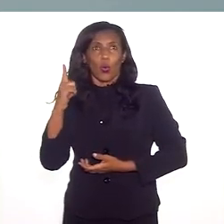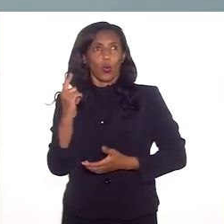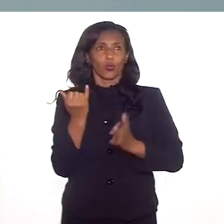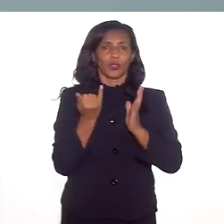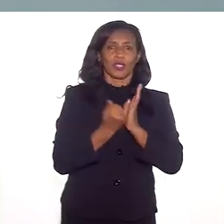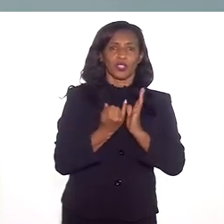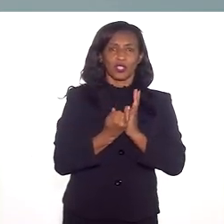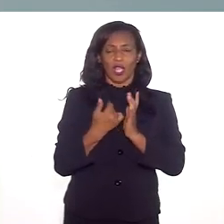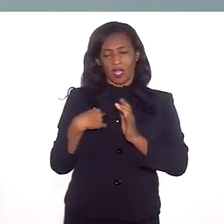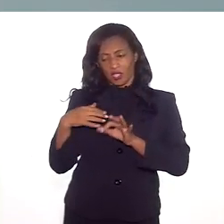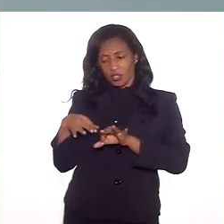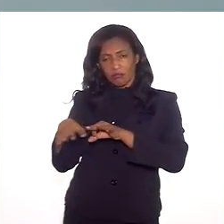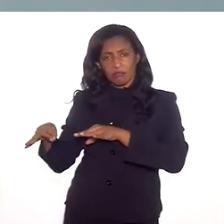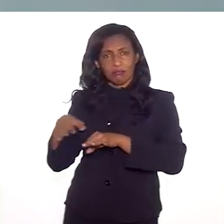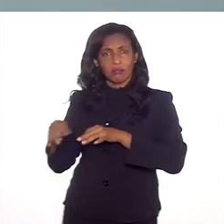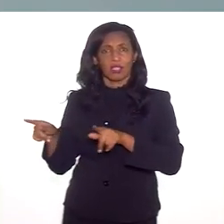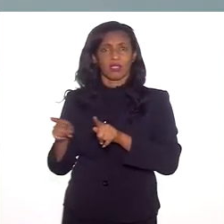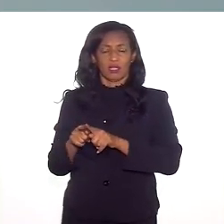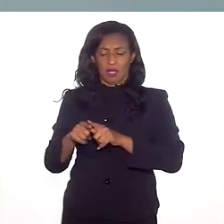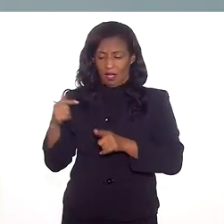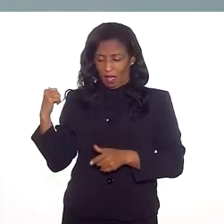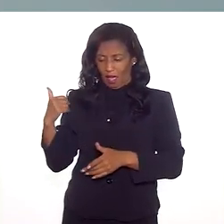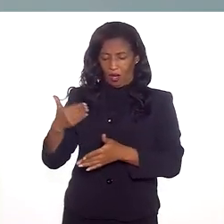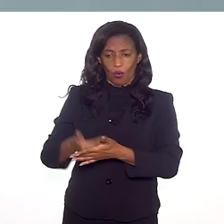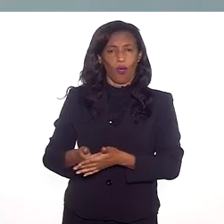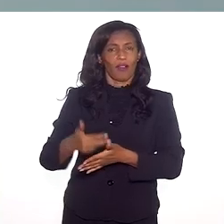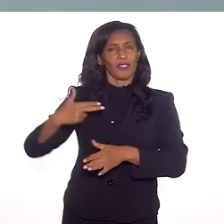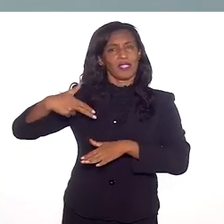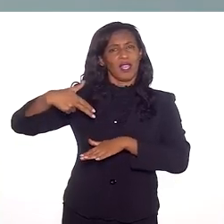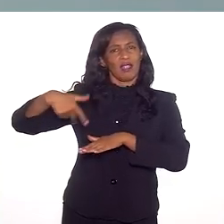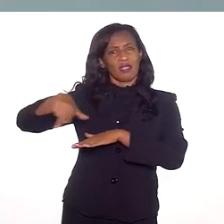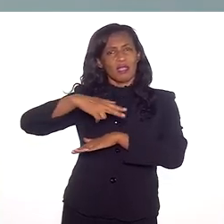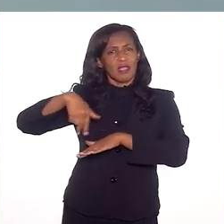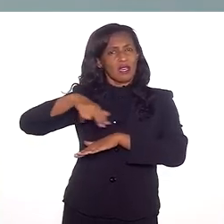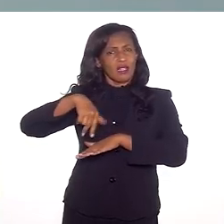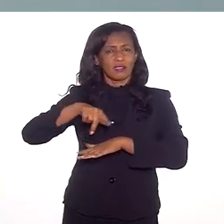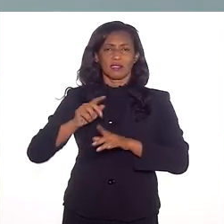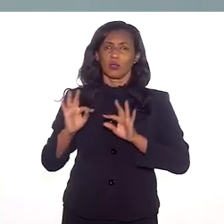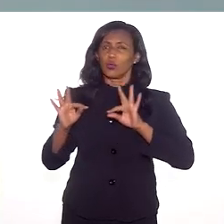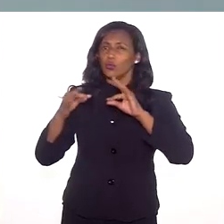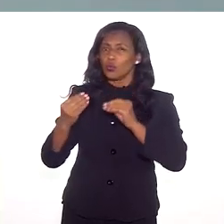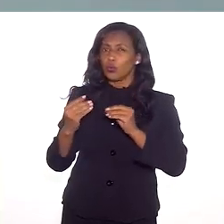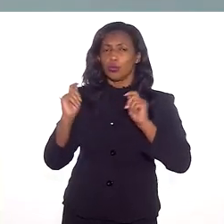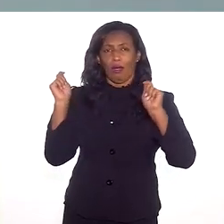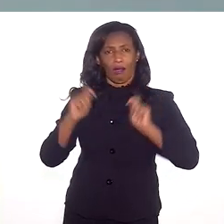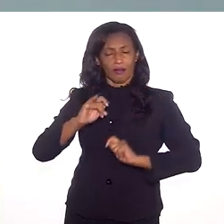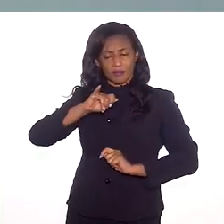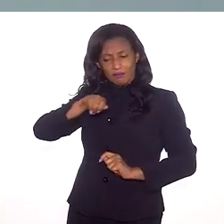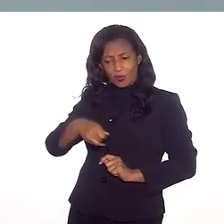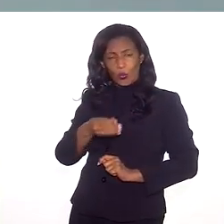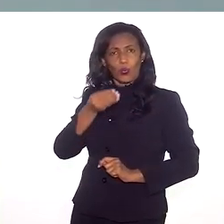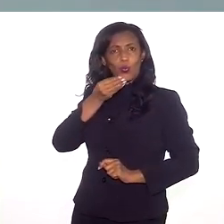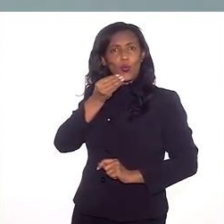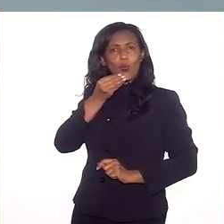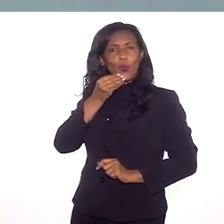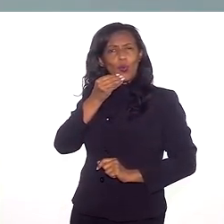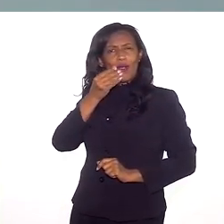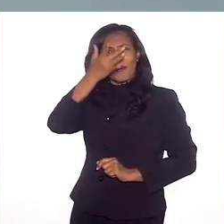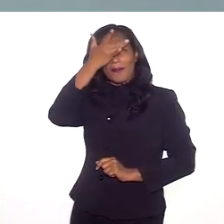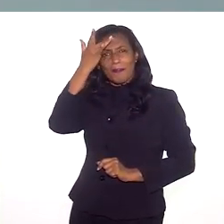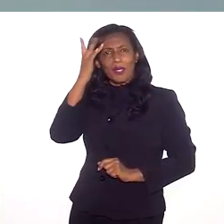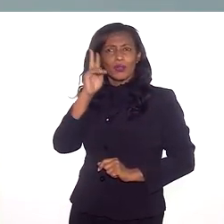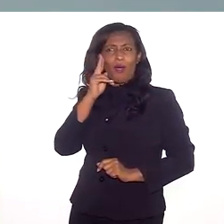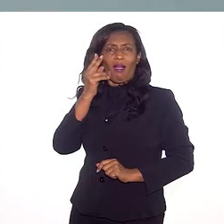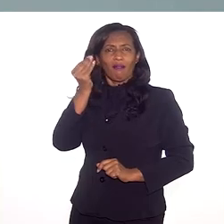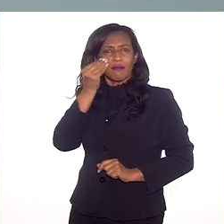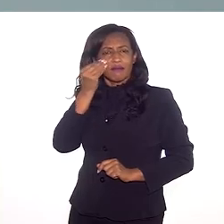outros editais que a gente vai fazer um edital agora para dança, a gente vai fazer tudo isso para criar possibilidade de trabalho, as pessoas